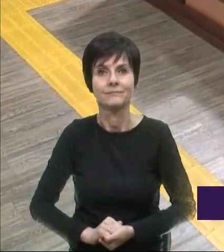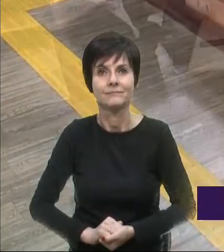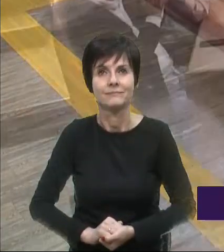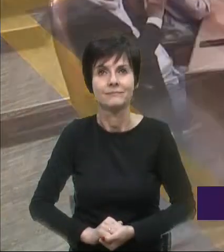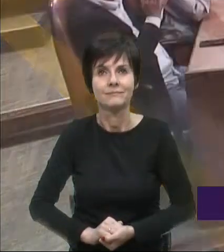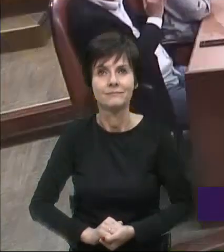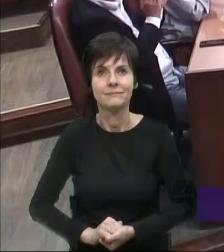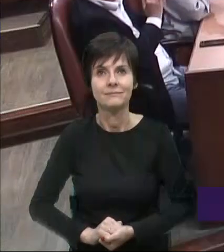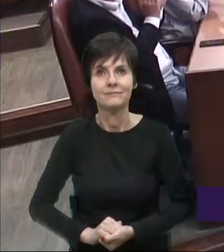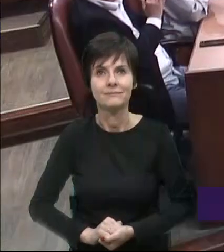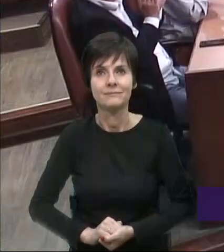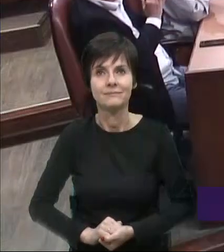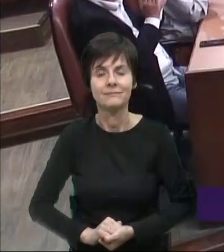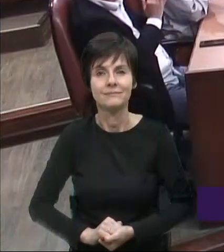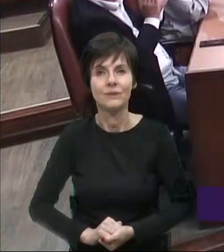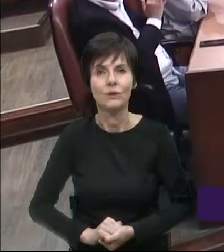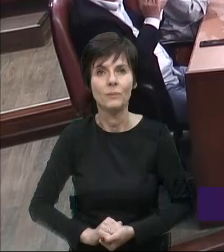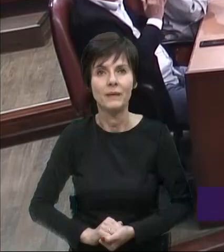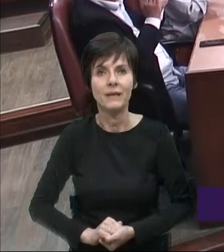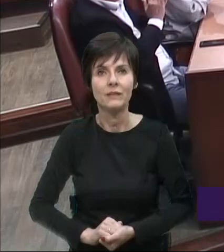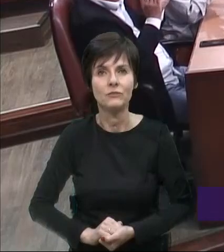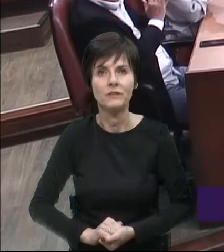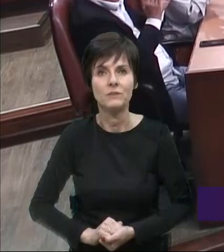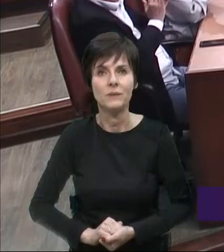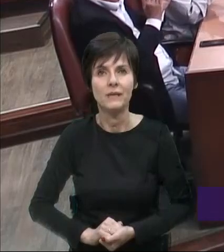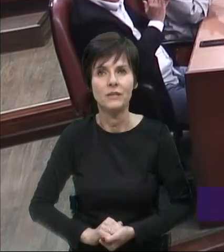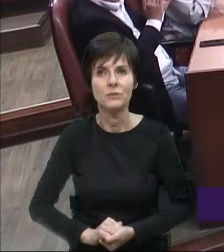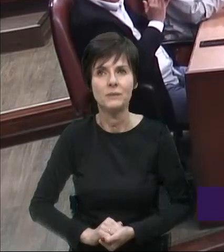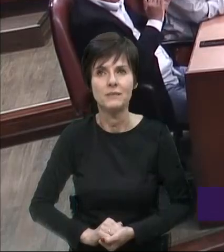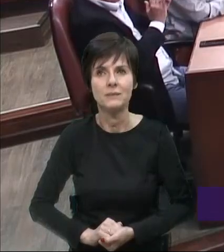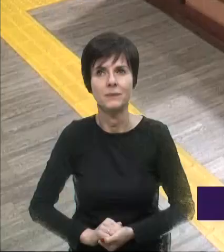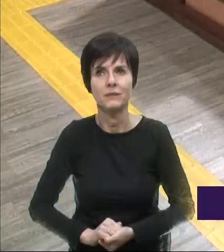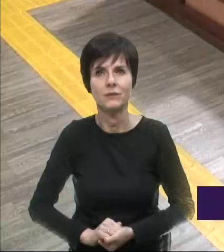Mais uma homenagem da engatilhada, né?